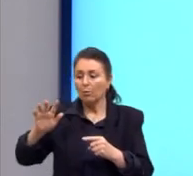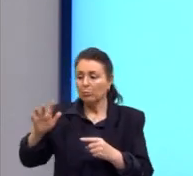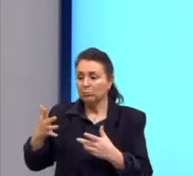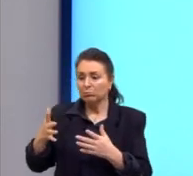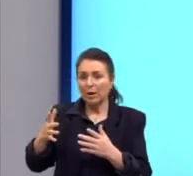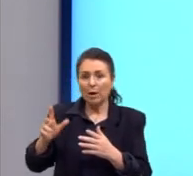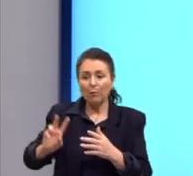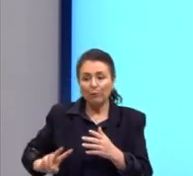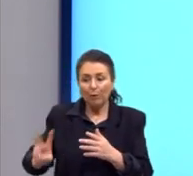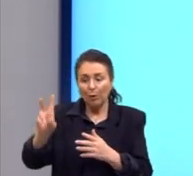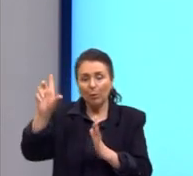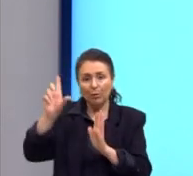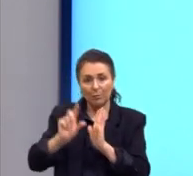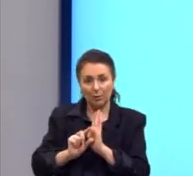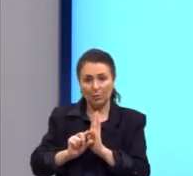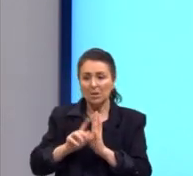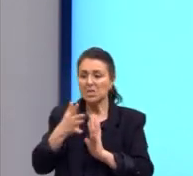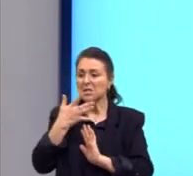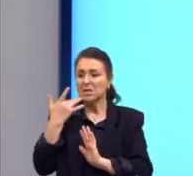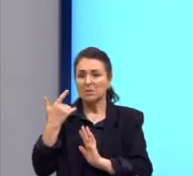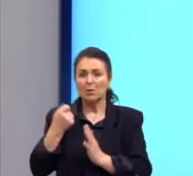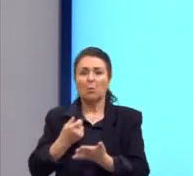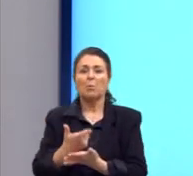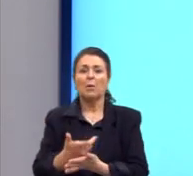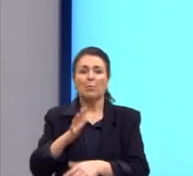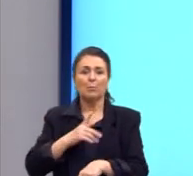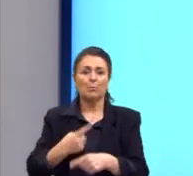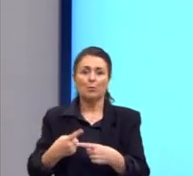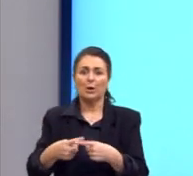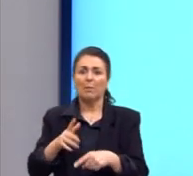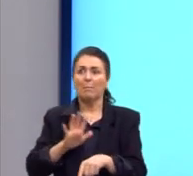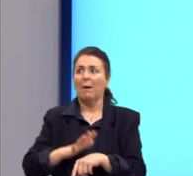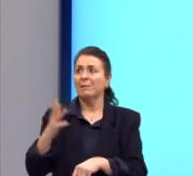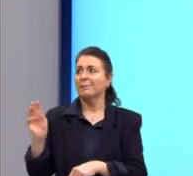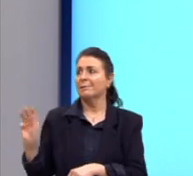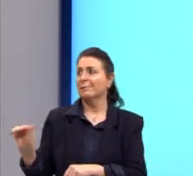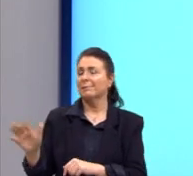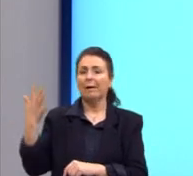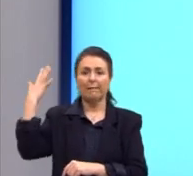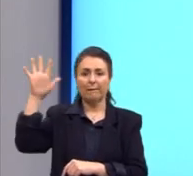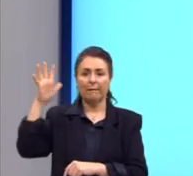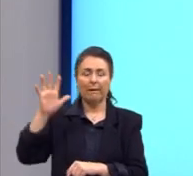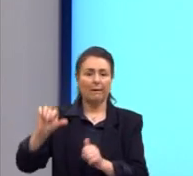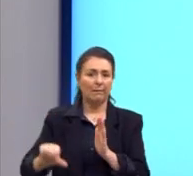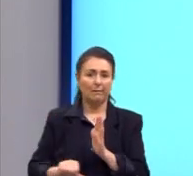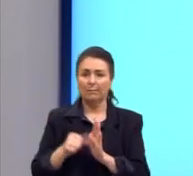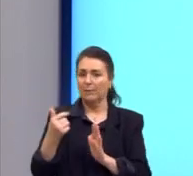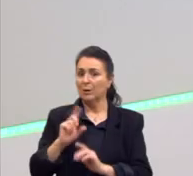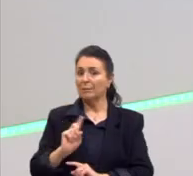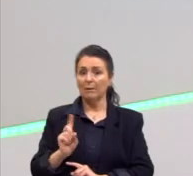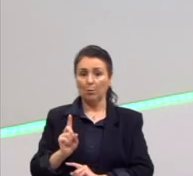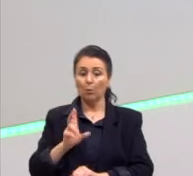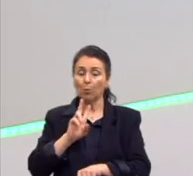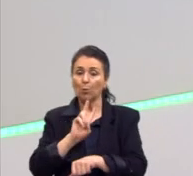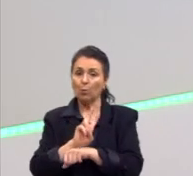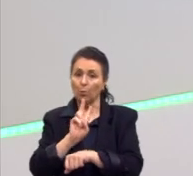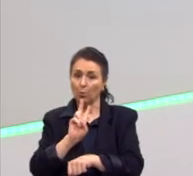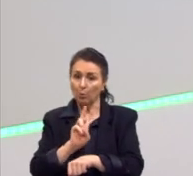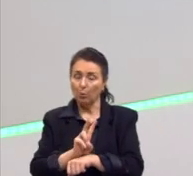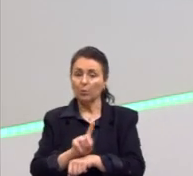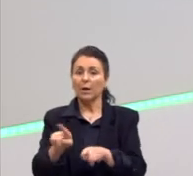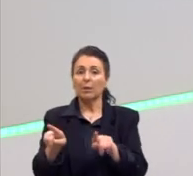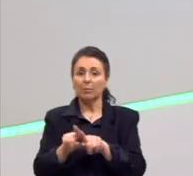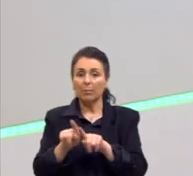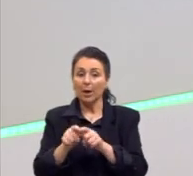é simplesmente eu ir lá e comprar a mais cara eu ir lá e só comprar talvez eu queira mais